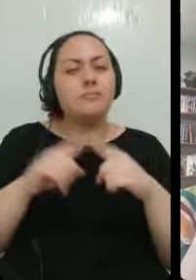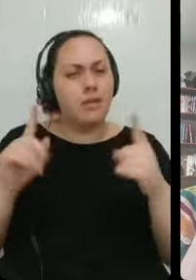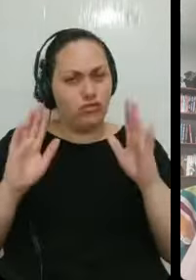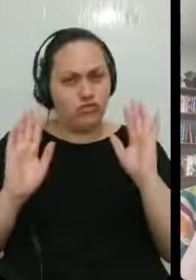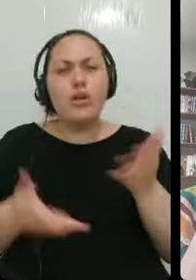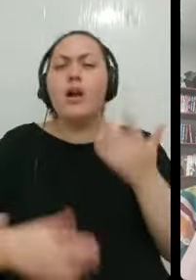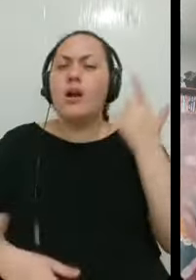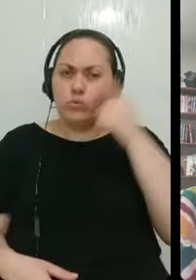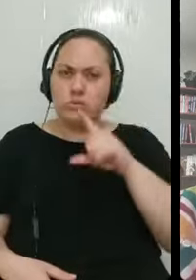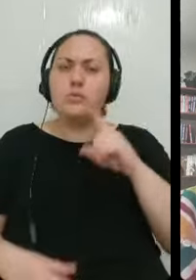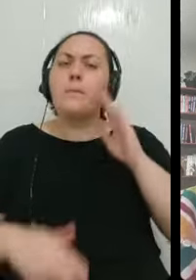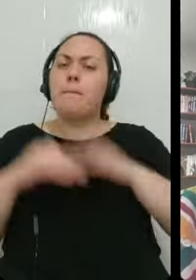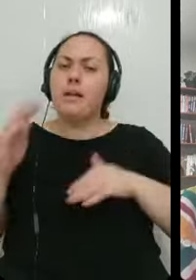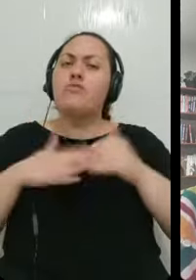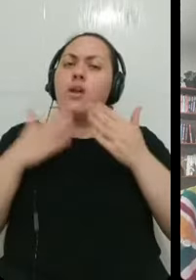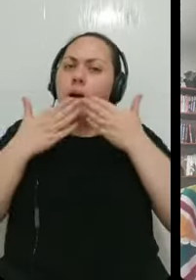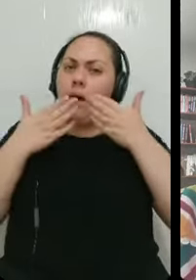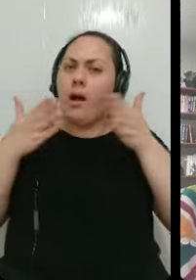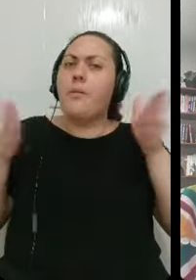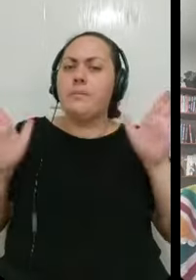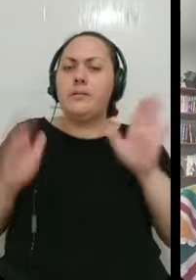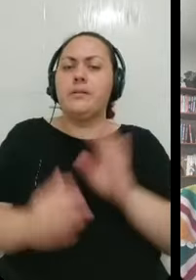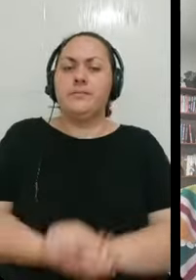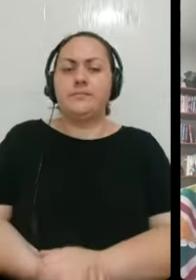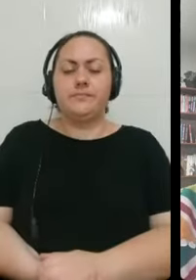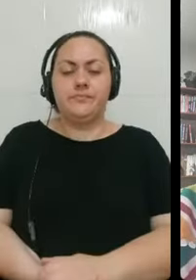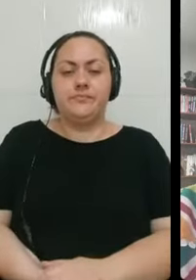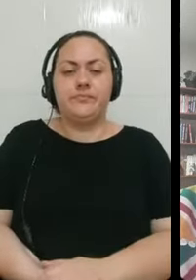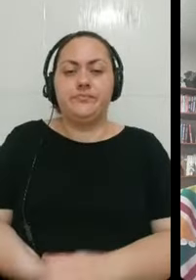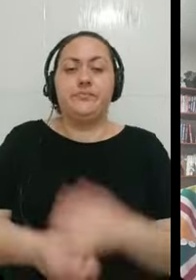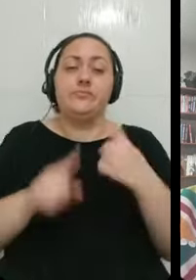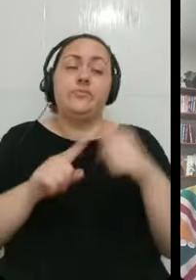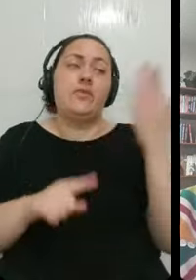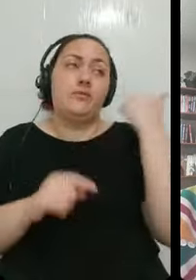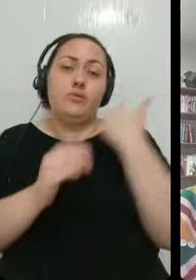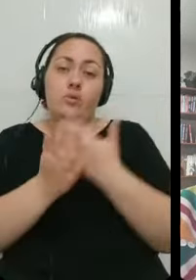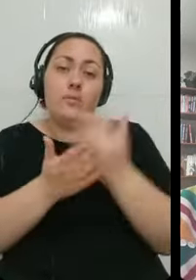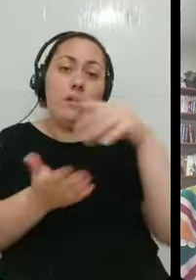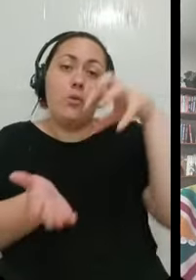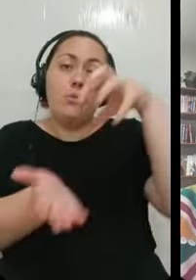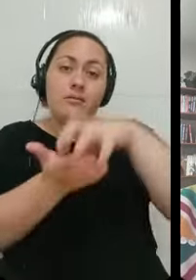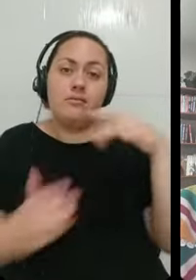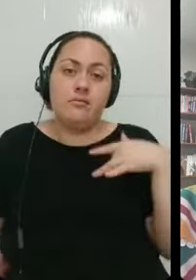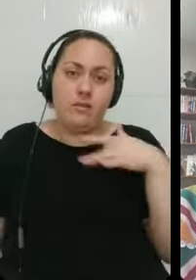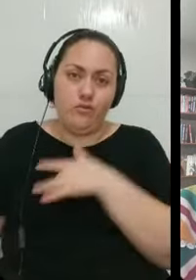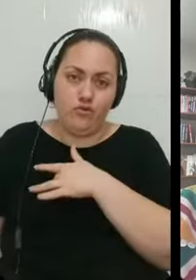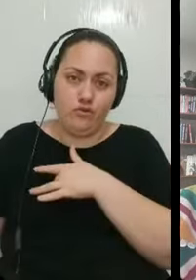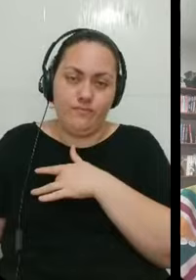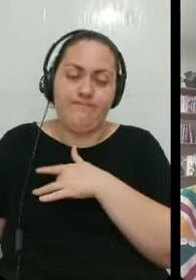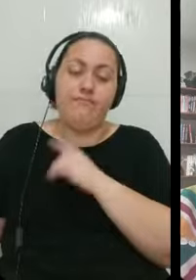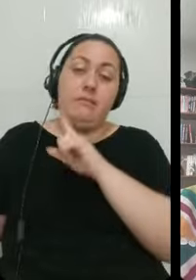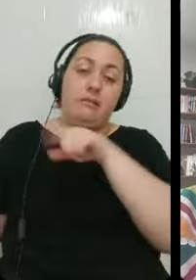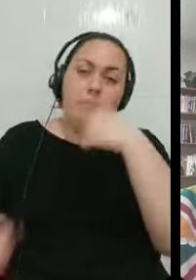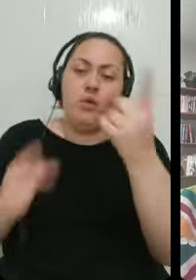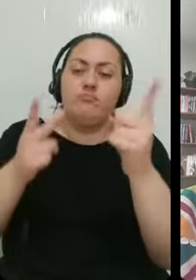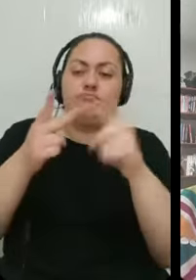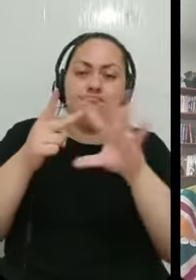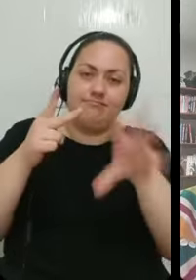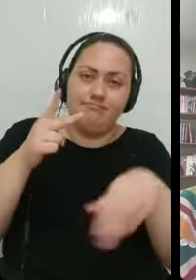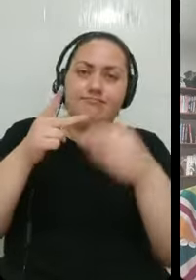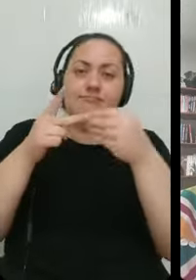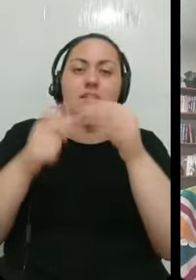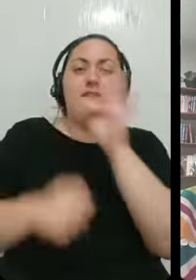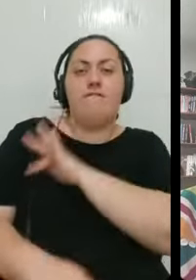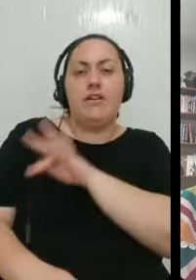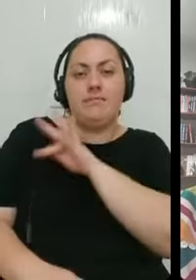muito as ações. A gente começou em unidade de saúde, né? Depois a gente ampliou para farmácia distrital,